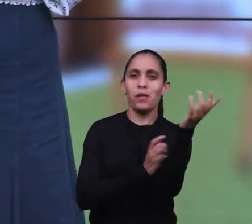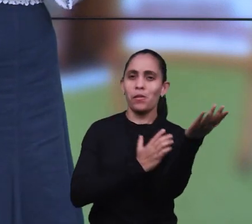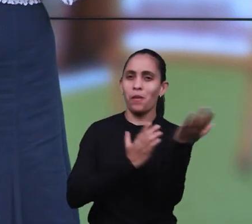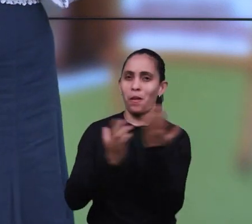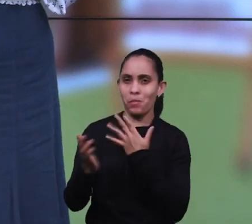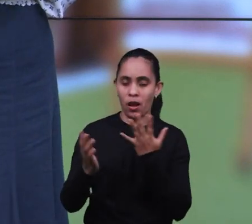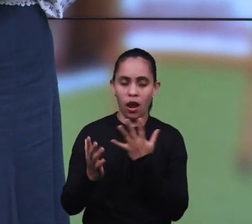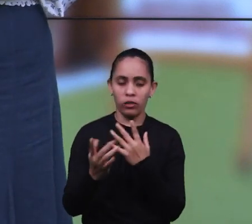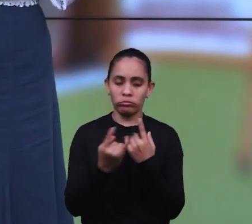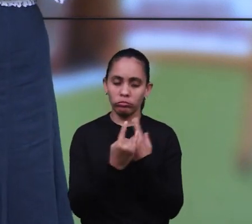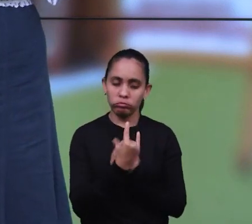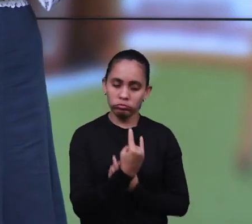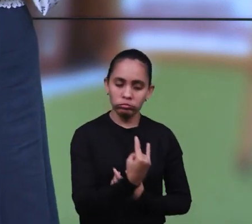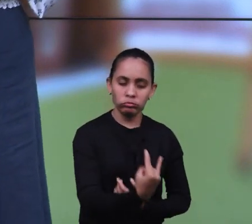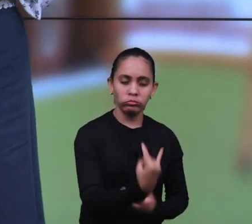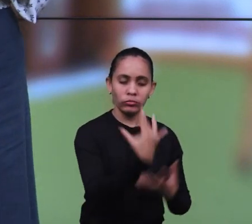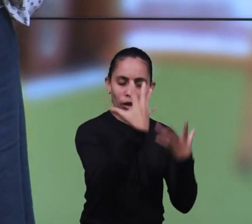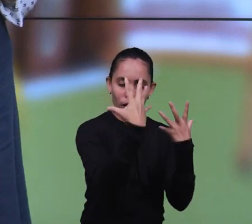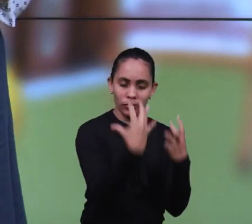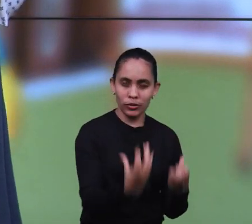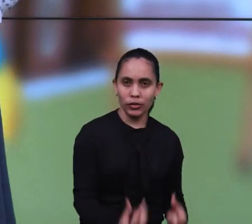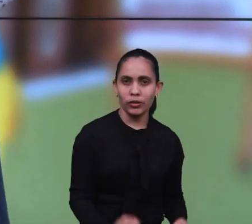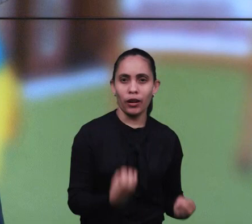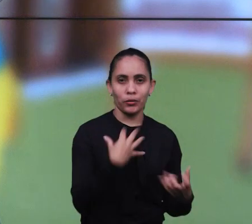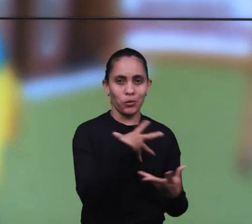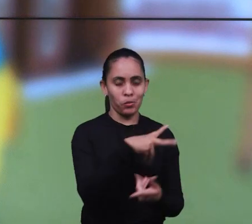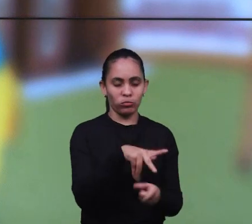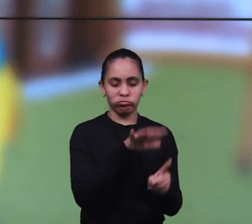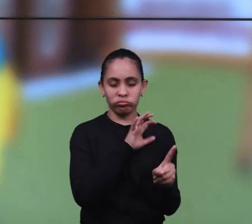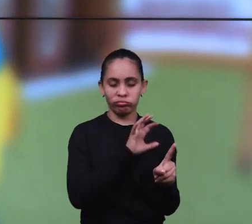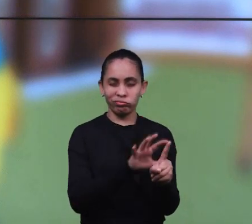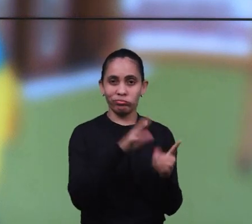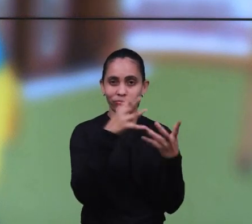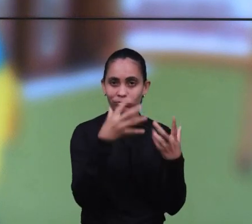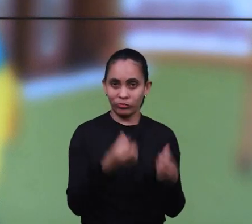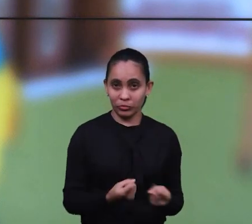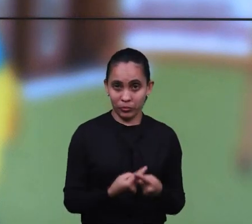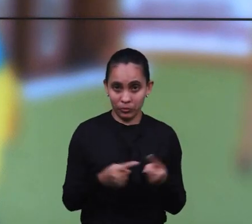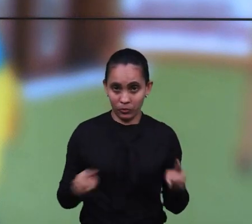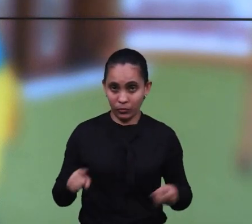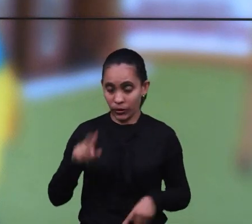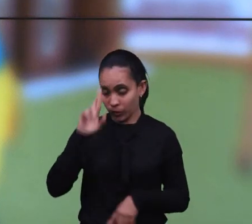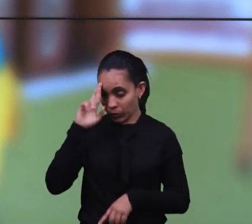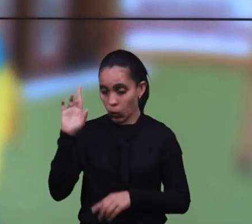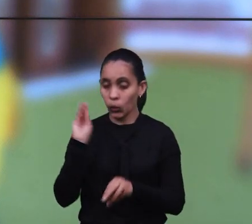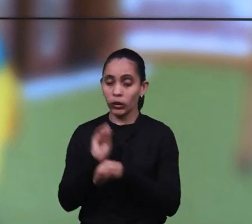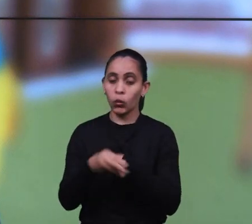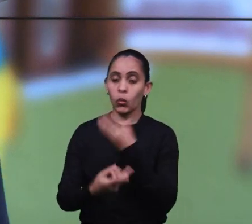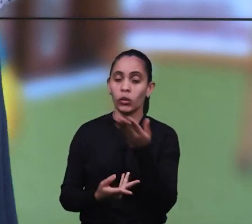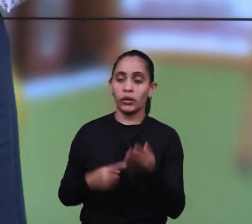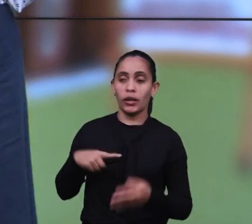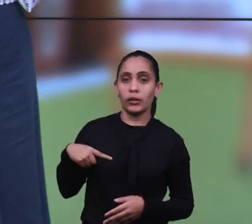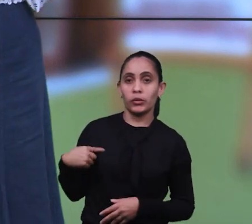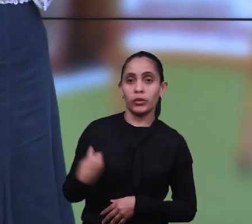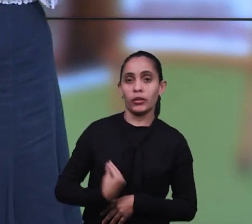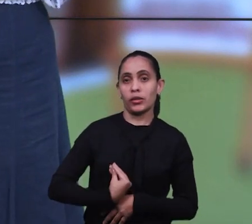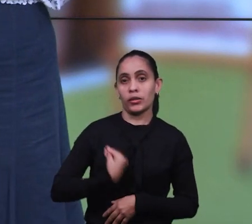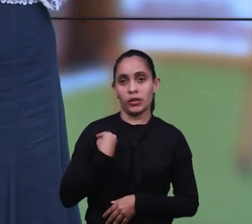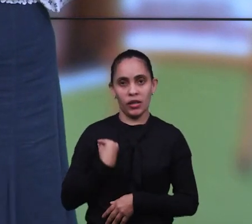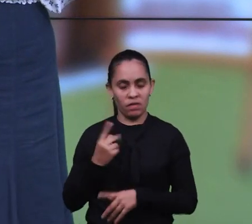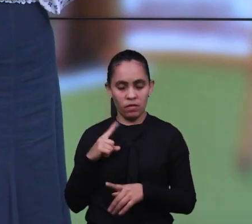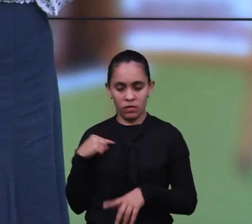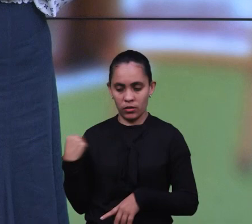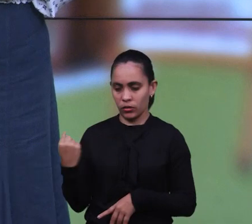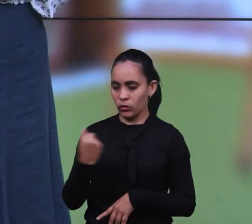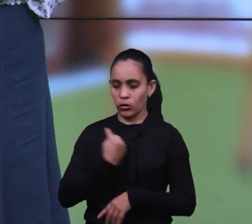E muitos têm ido nos ensinos do mundo. Muitos que não conhecem o Senhor, mas o Senhor tem guardado a nossa vida,